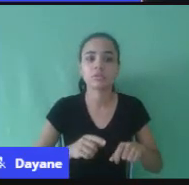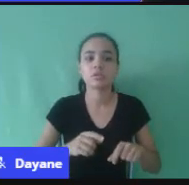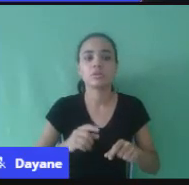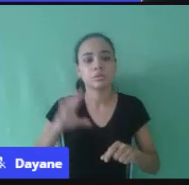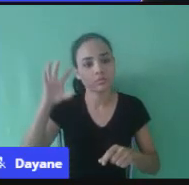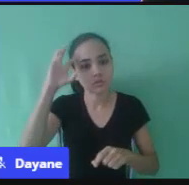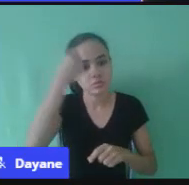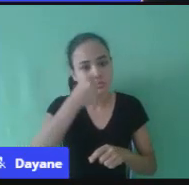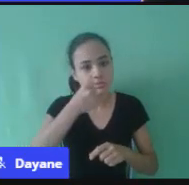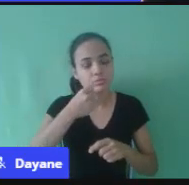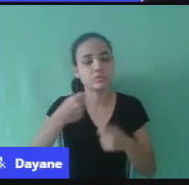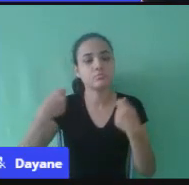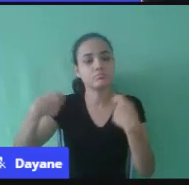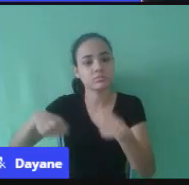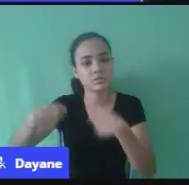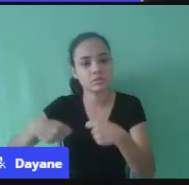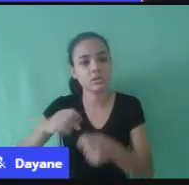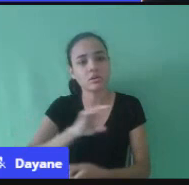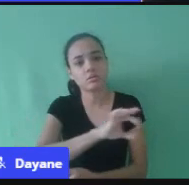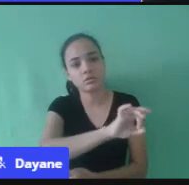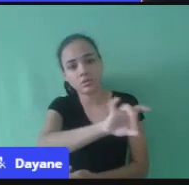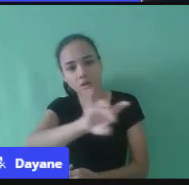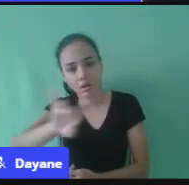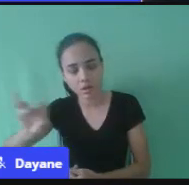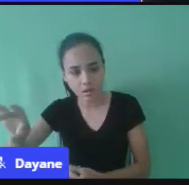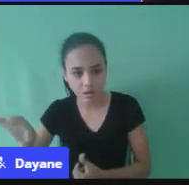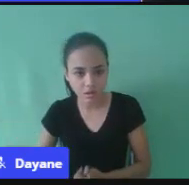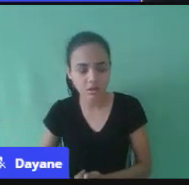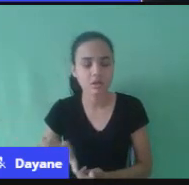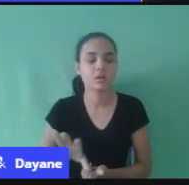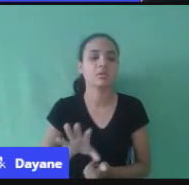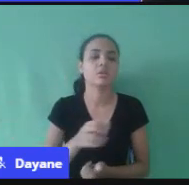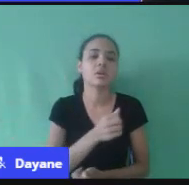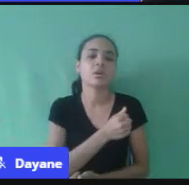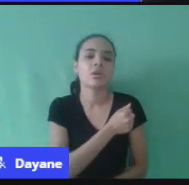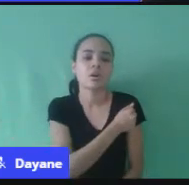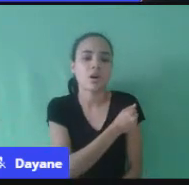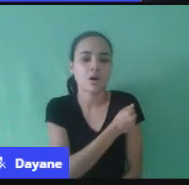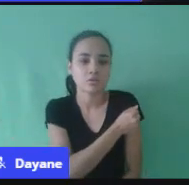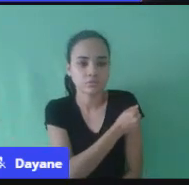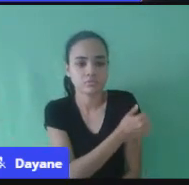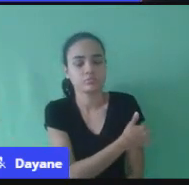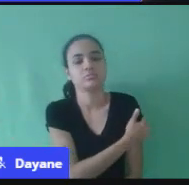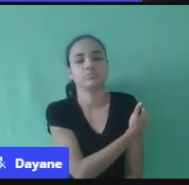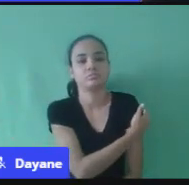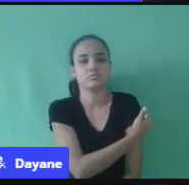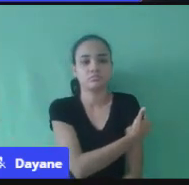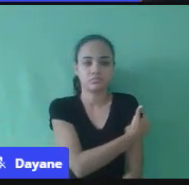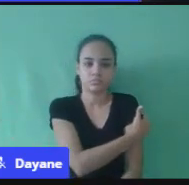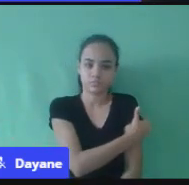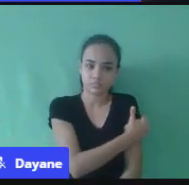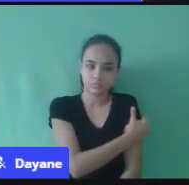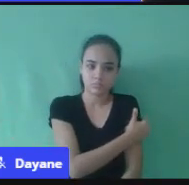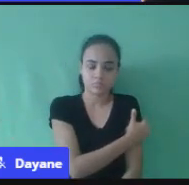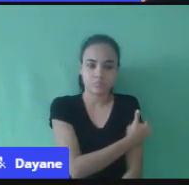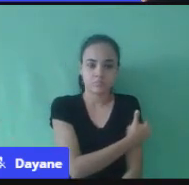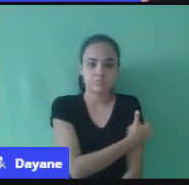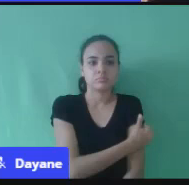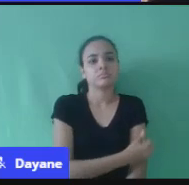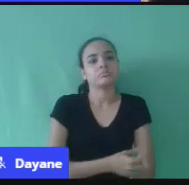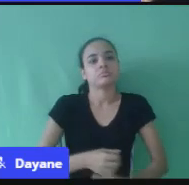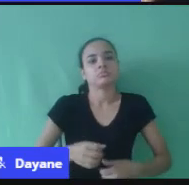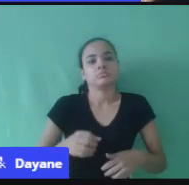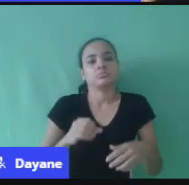aluno. O nosso currículo, o RCC, né? Currículo referencial